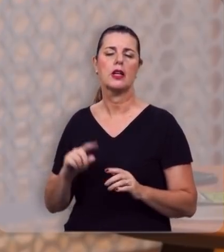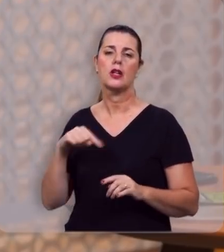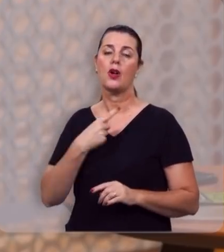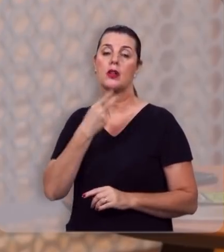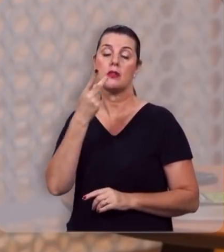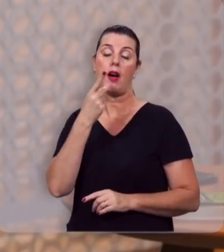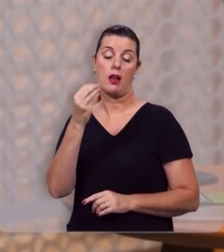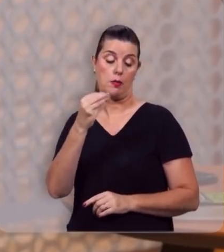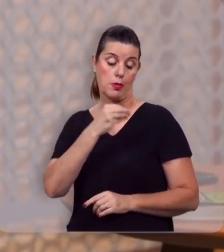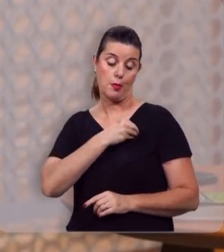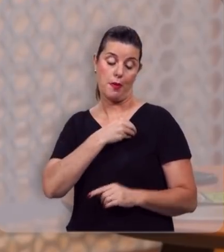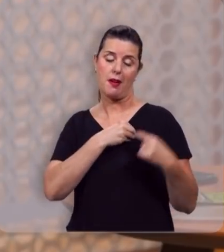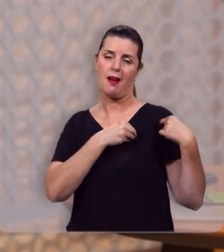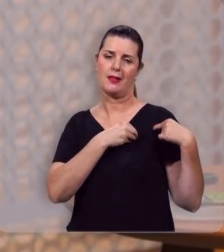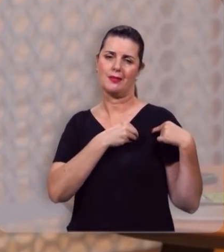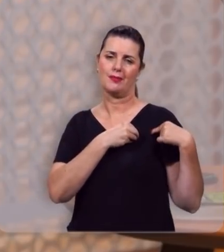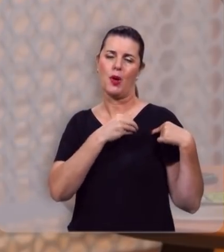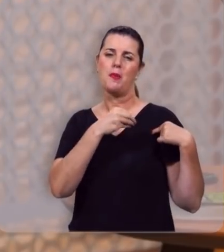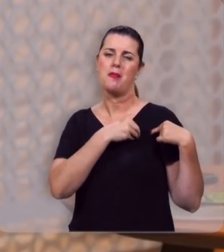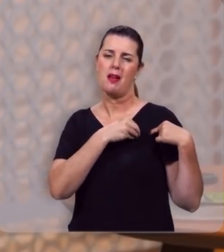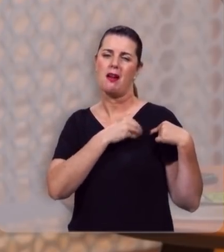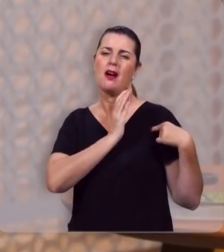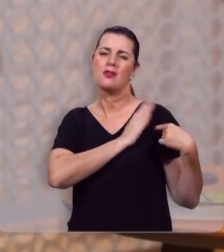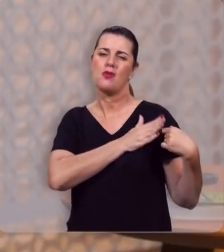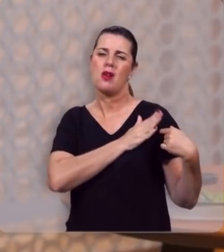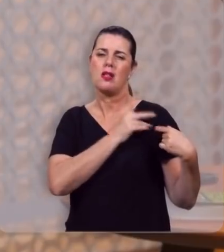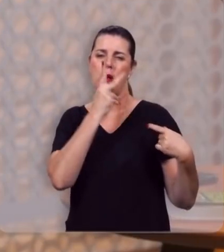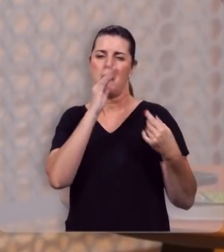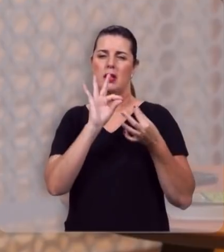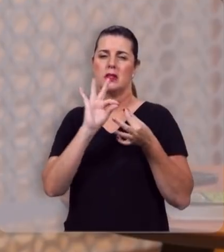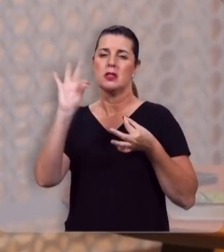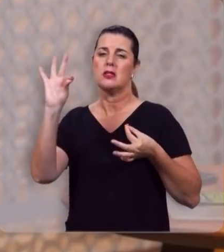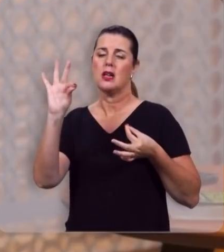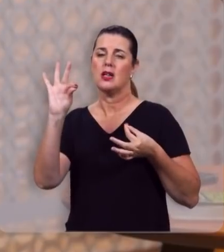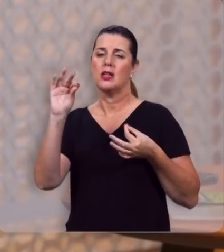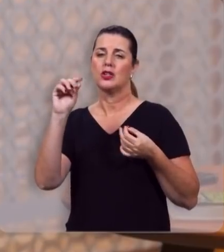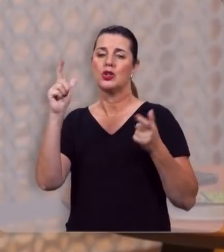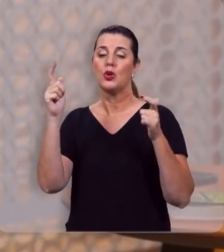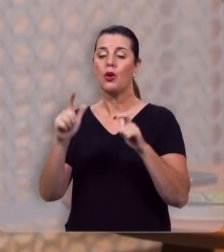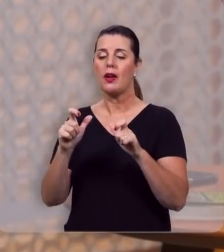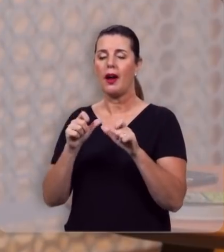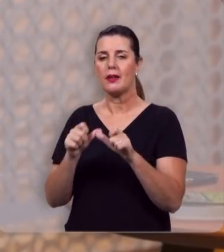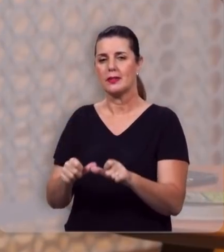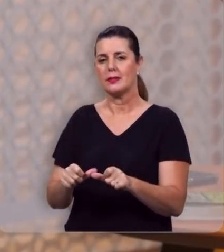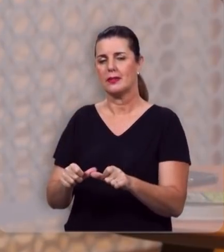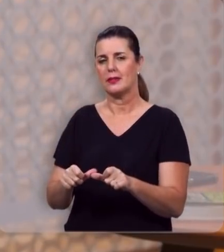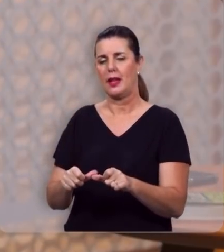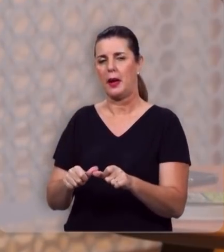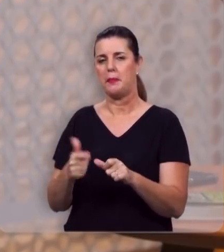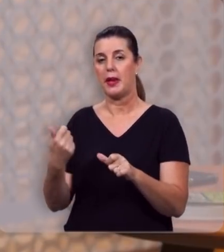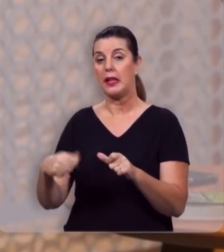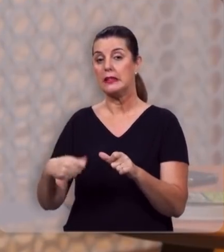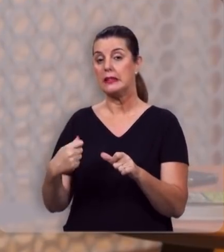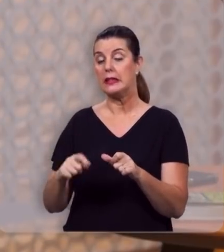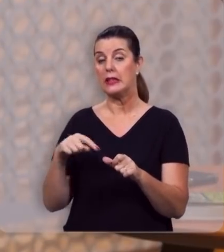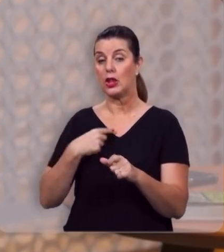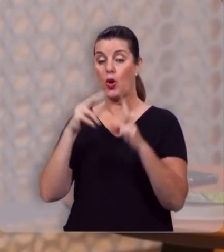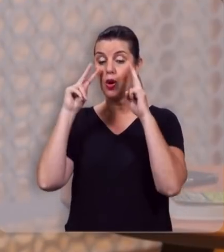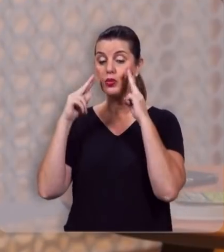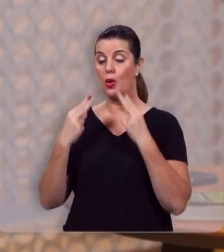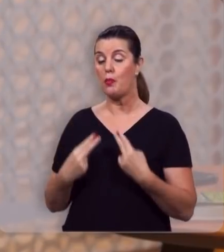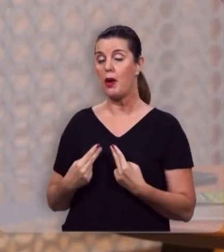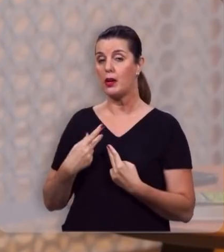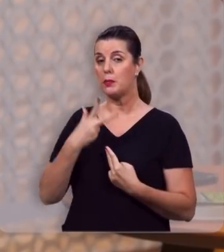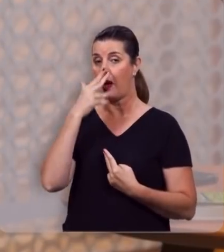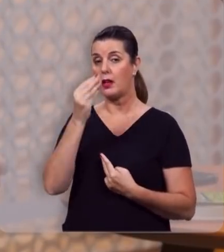nós chamamos de pecado. Nosso coração ele está distante do lugar onde ele deveria estar, porque nós, enquanto humanidade,